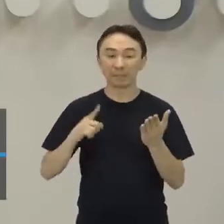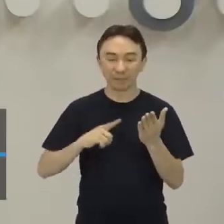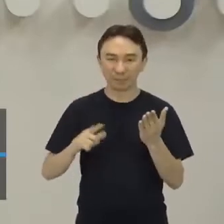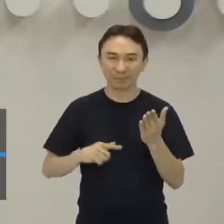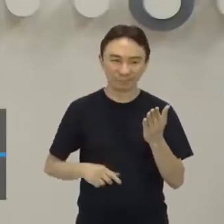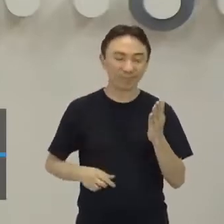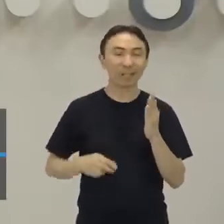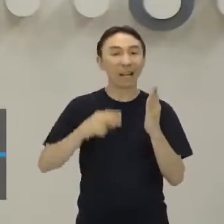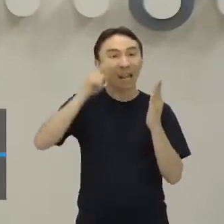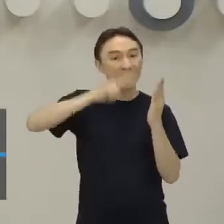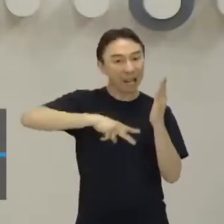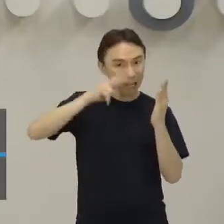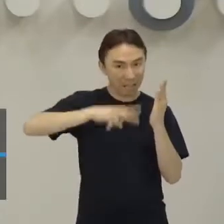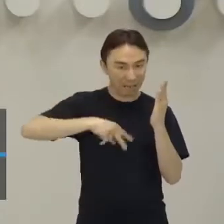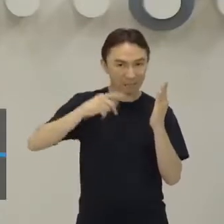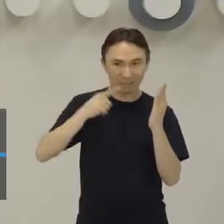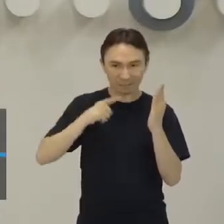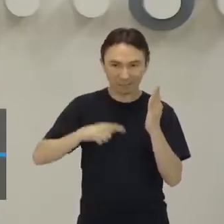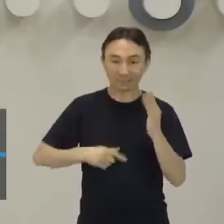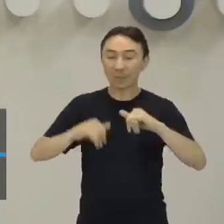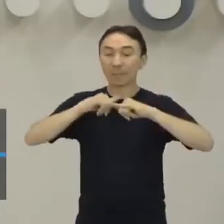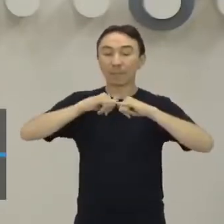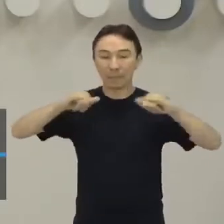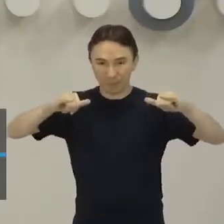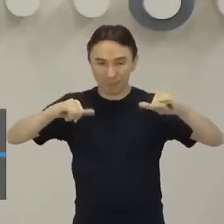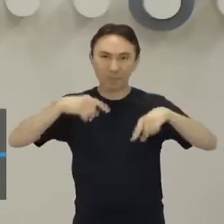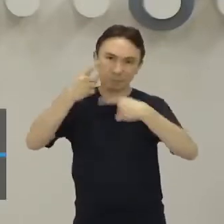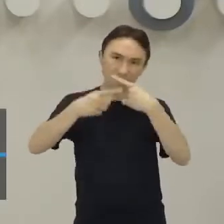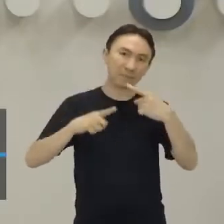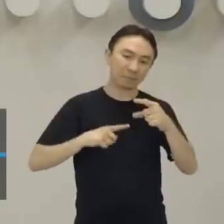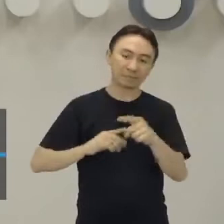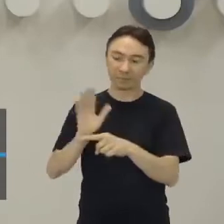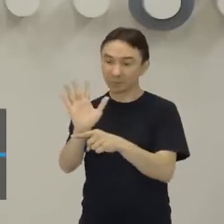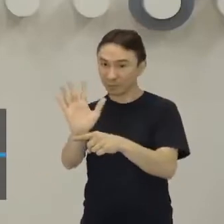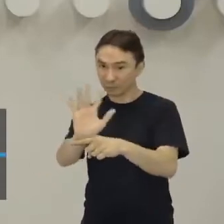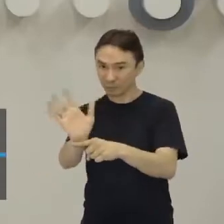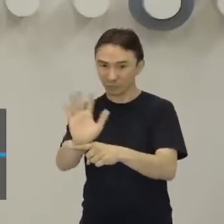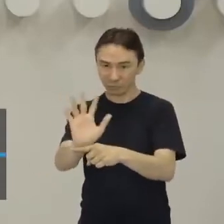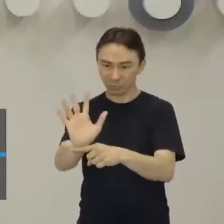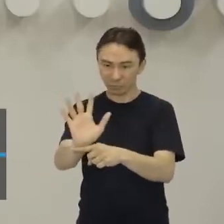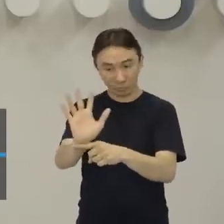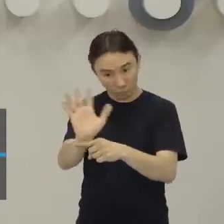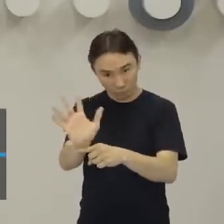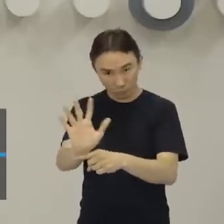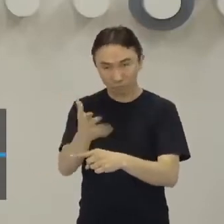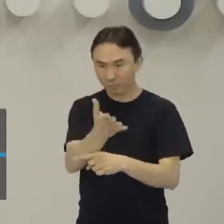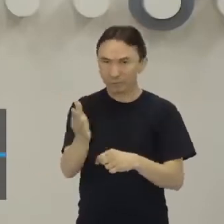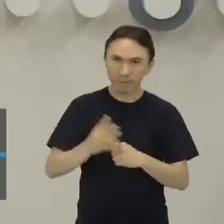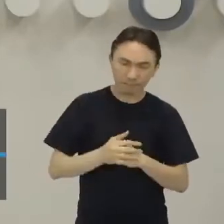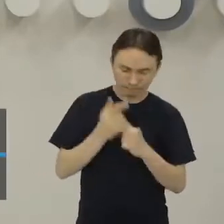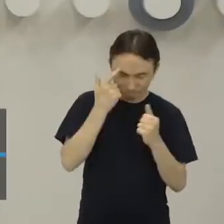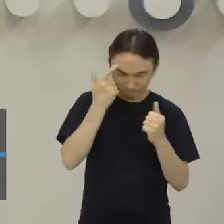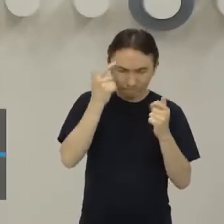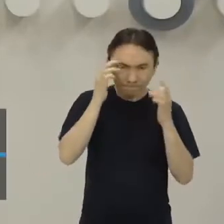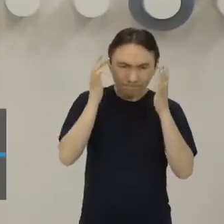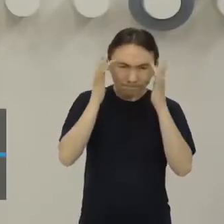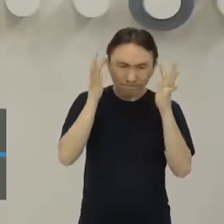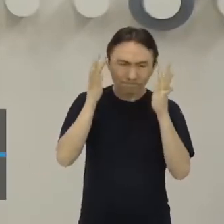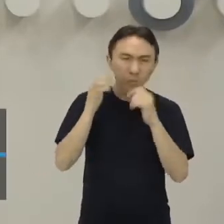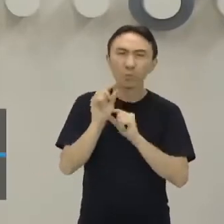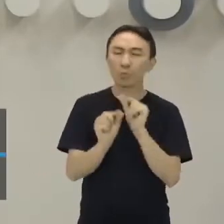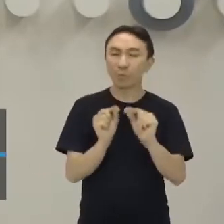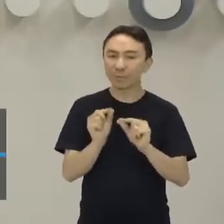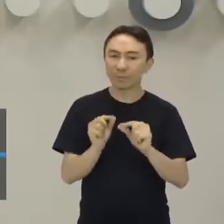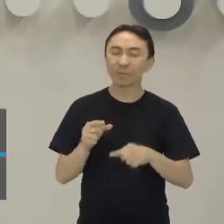de uma reportagem, na verdade, e na sequência tem um vídeo. E esse vídeo, eu quero que vocês pensem o seguinte: vamos contextualizar para